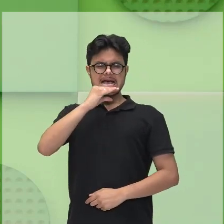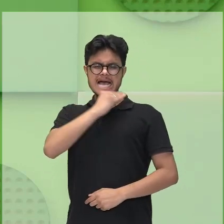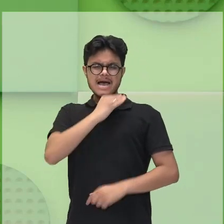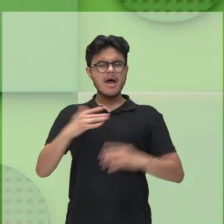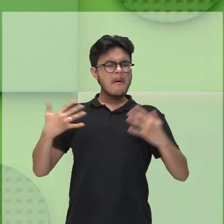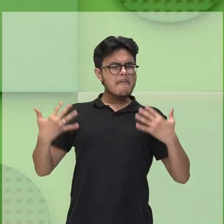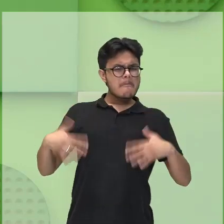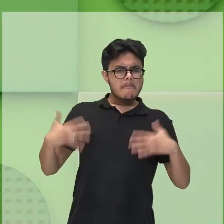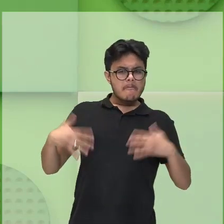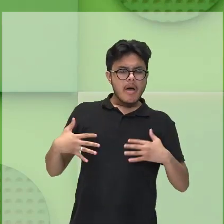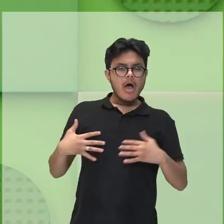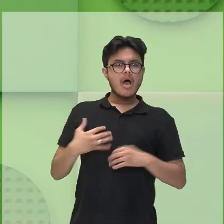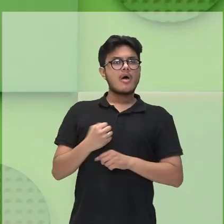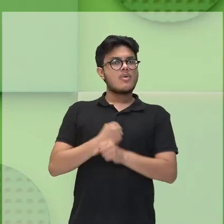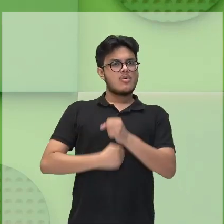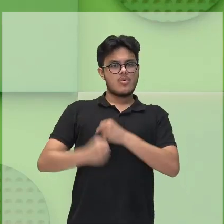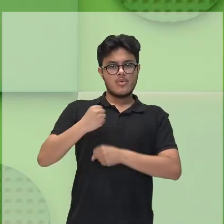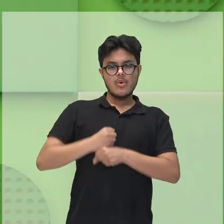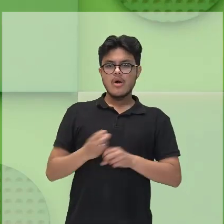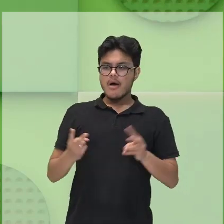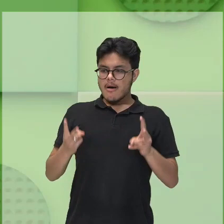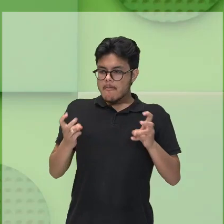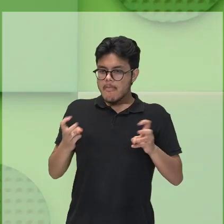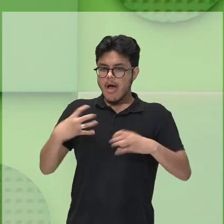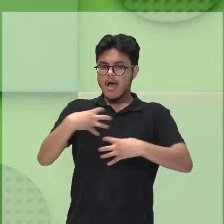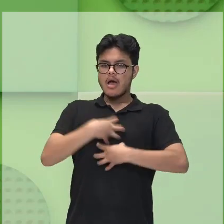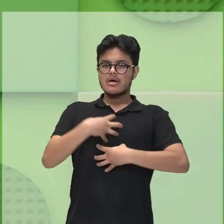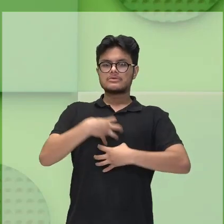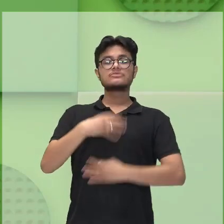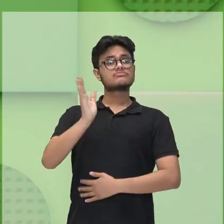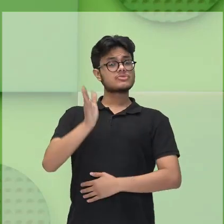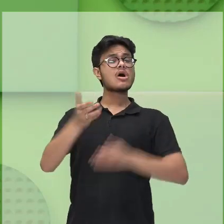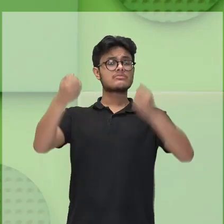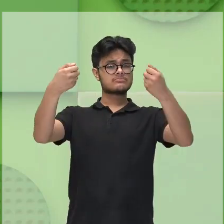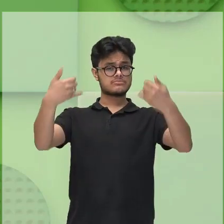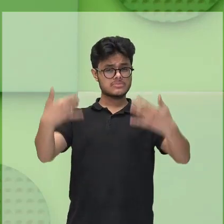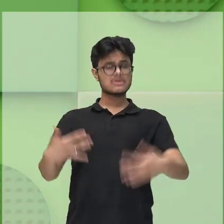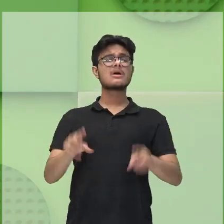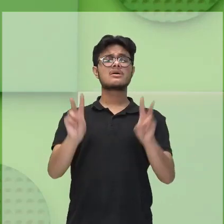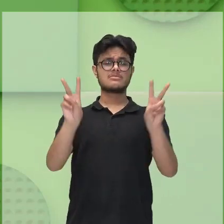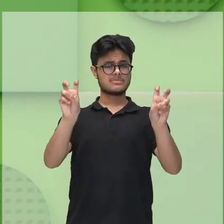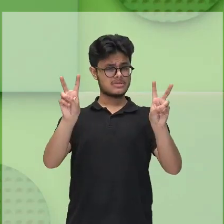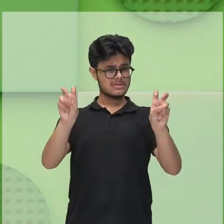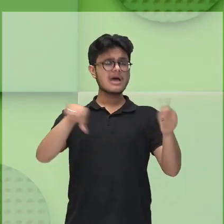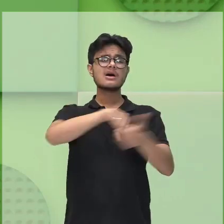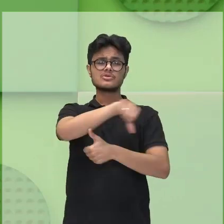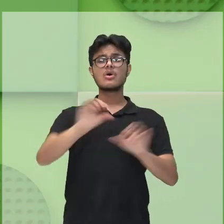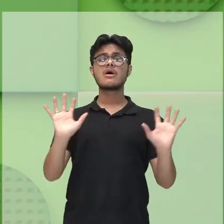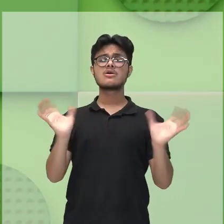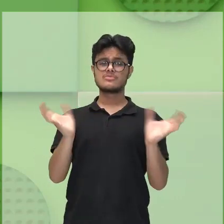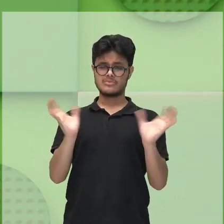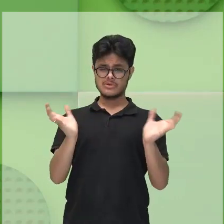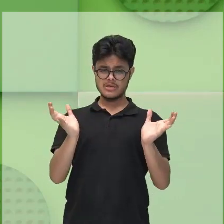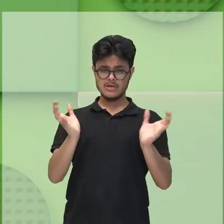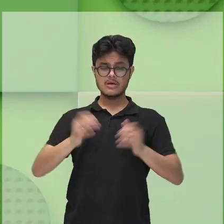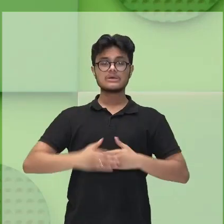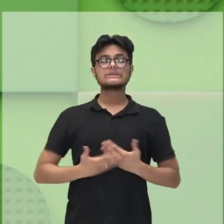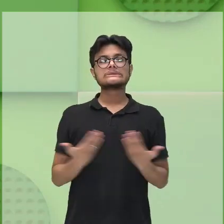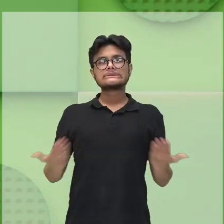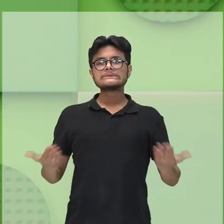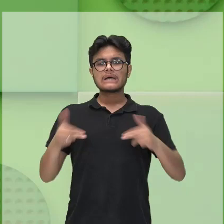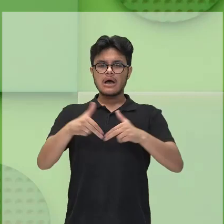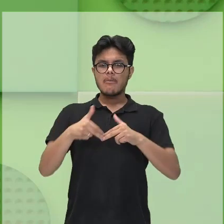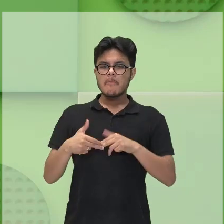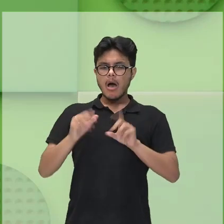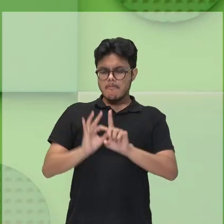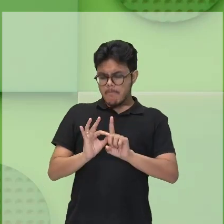né, ao longo dos anos, que já falamos bastante aqui para vocês sobre essas mudanças do clima, por conta desse